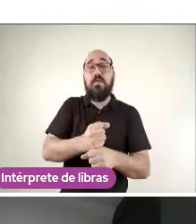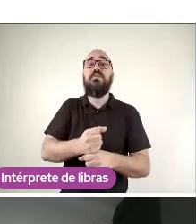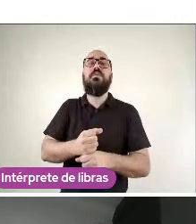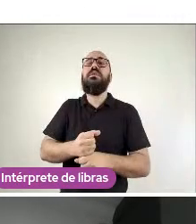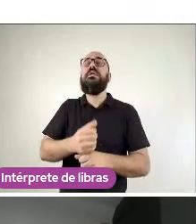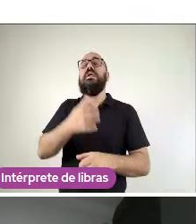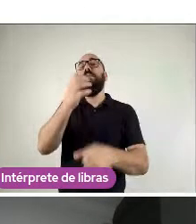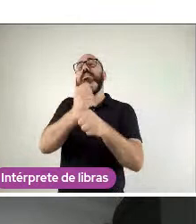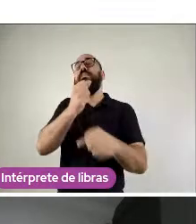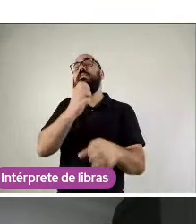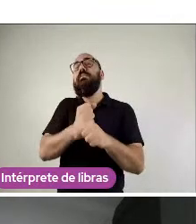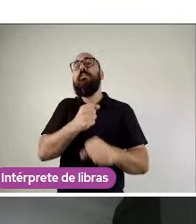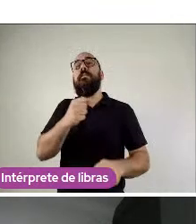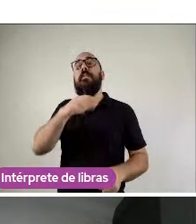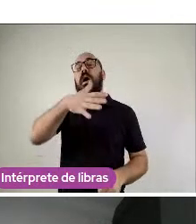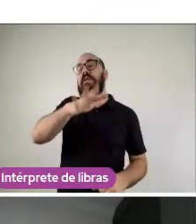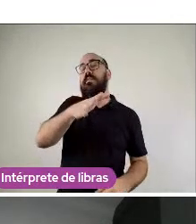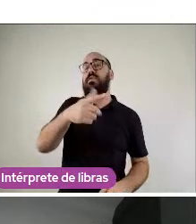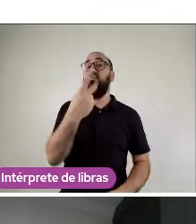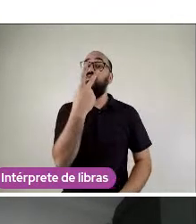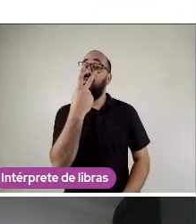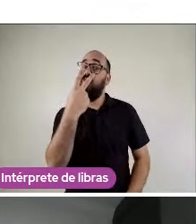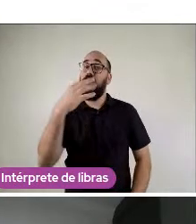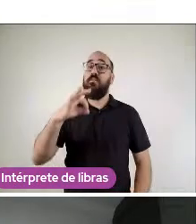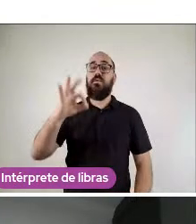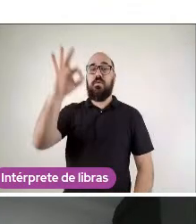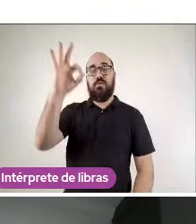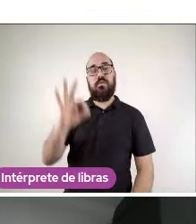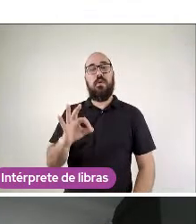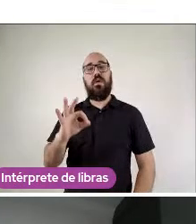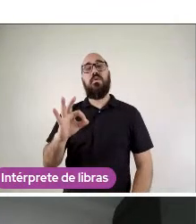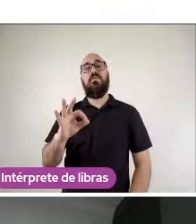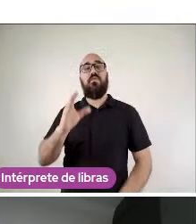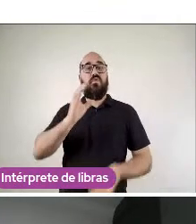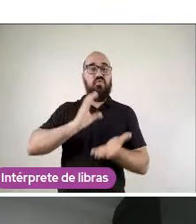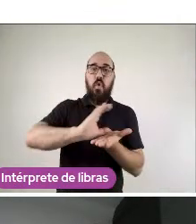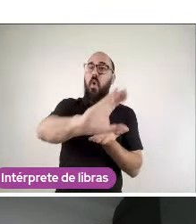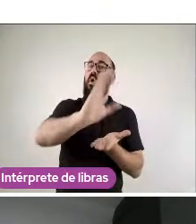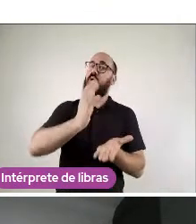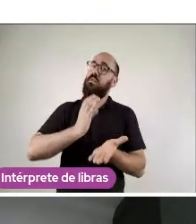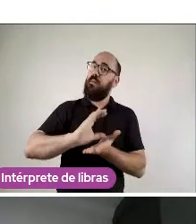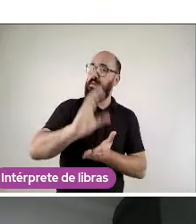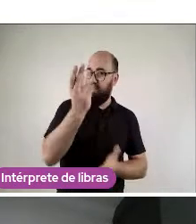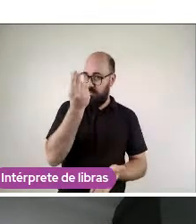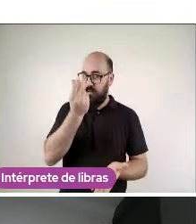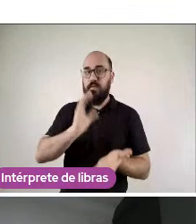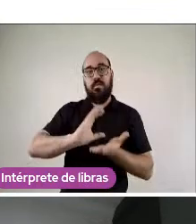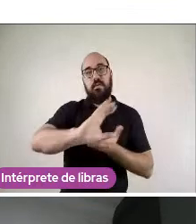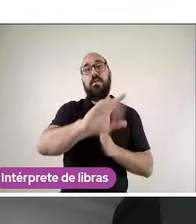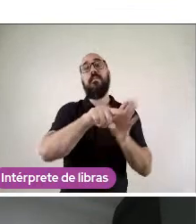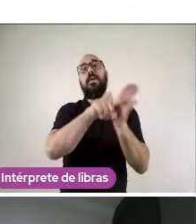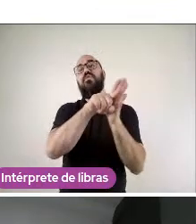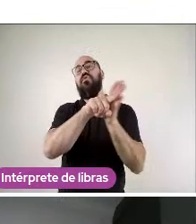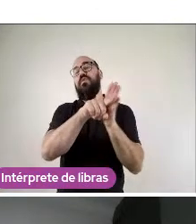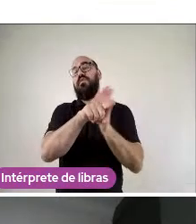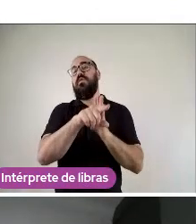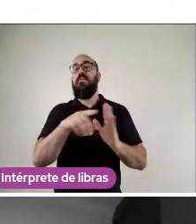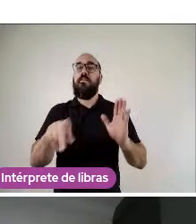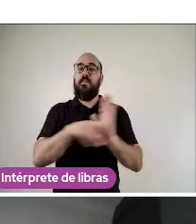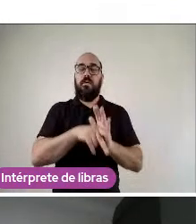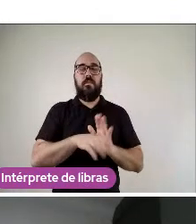média, menos de 2% dos orçamentos nacionais estão direcionados para a pesquisa oceânica, para a ciência